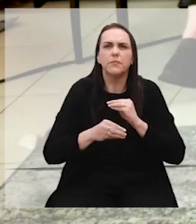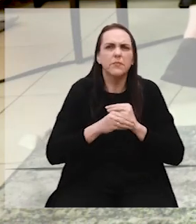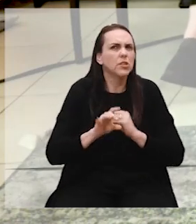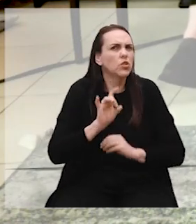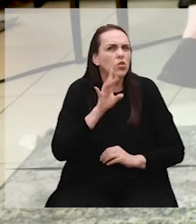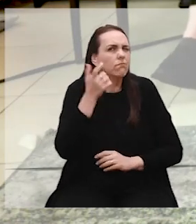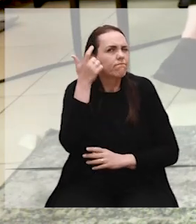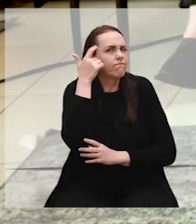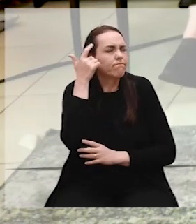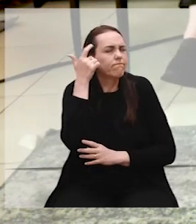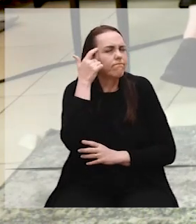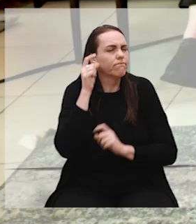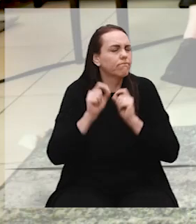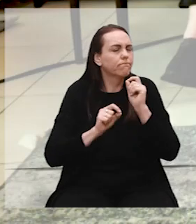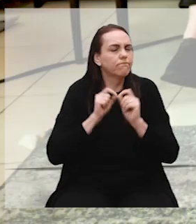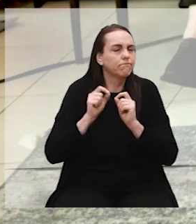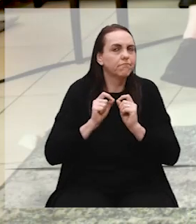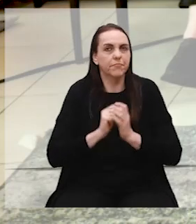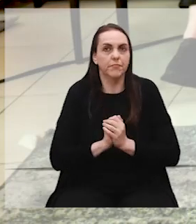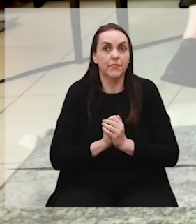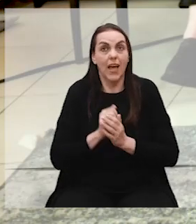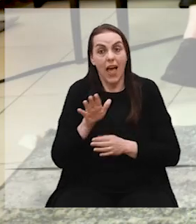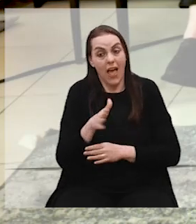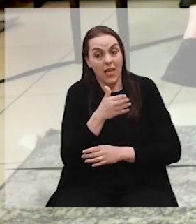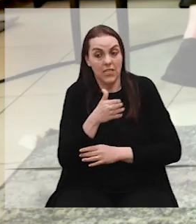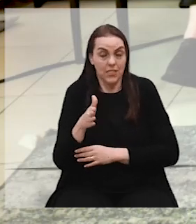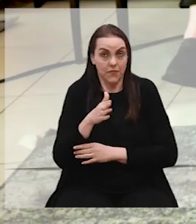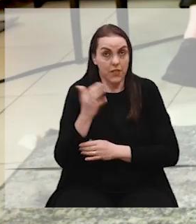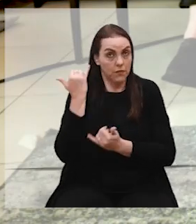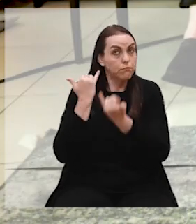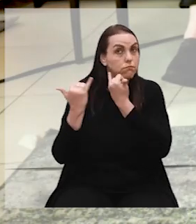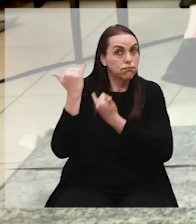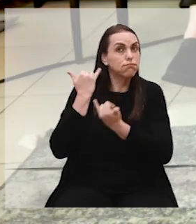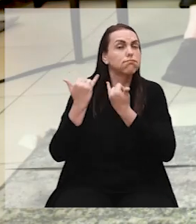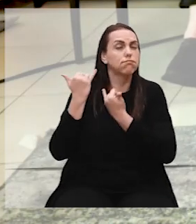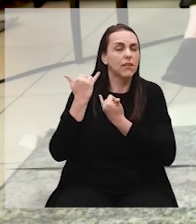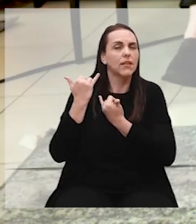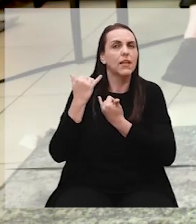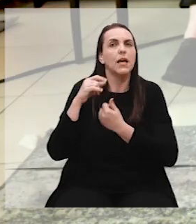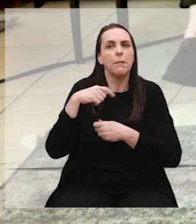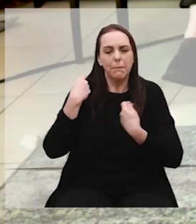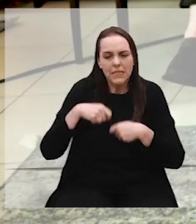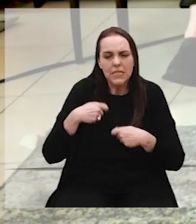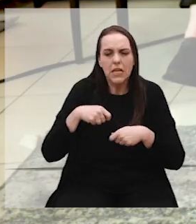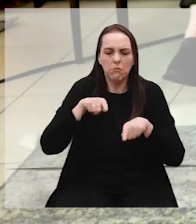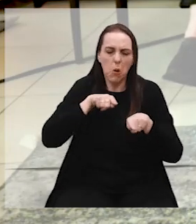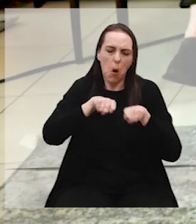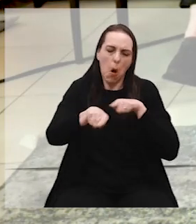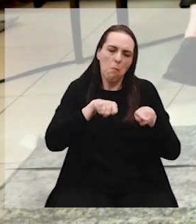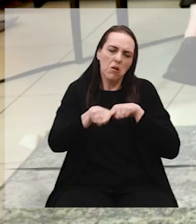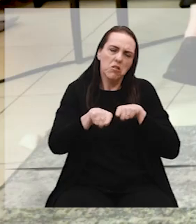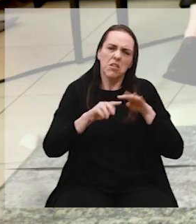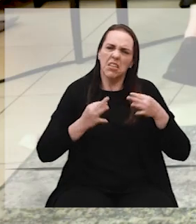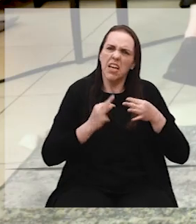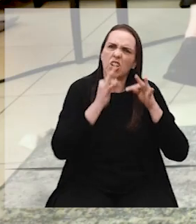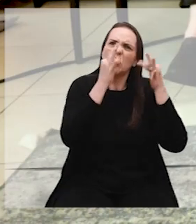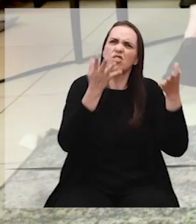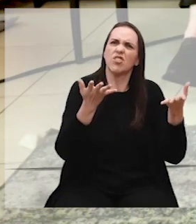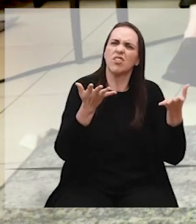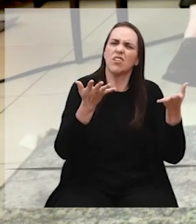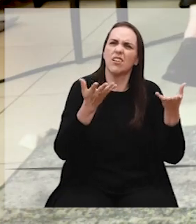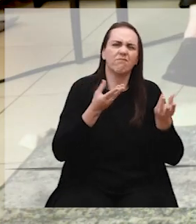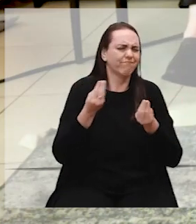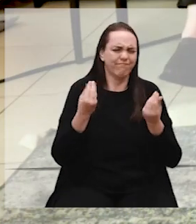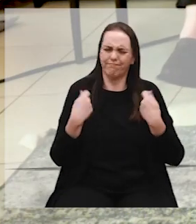que eu fiquei pensando nisso, que às vezes a gente ouviu falar sobre temos que competir com a tecnologia